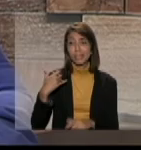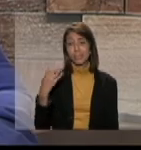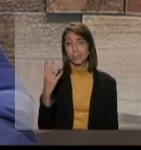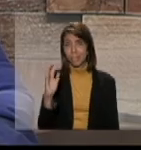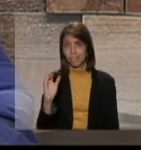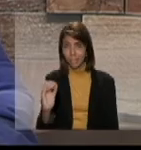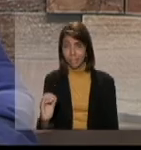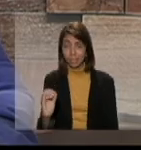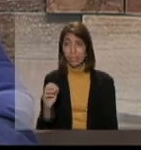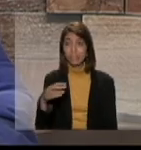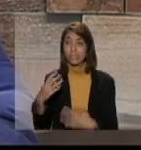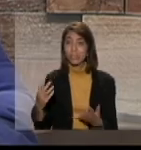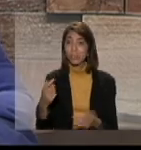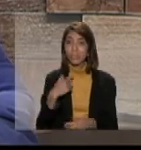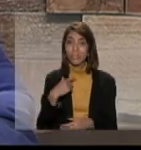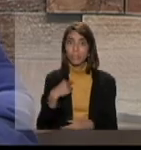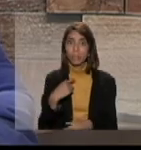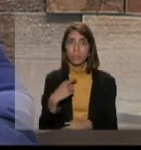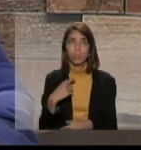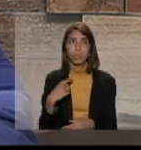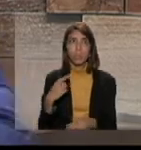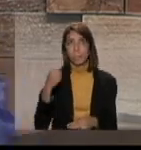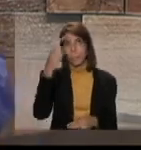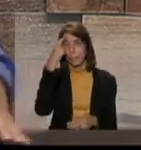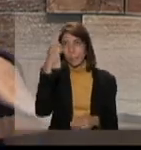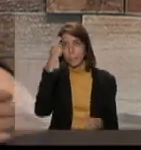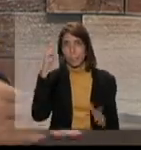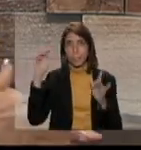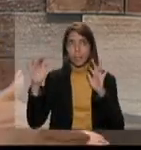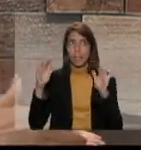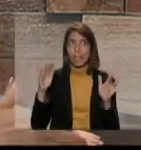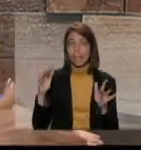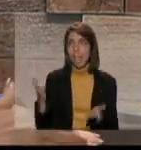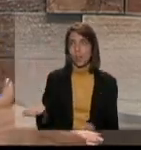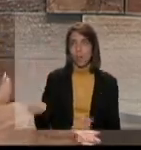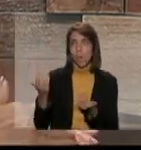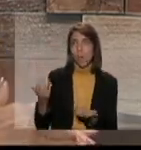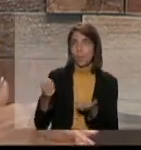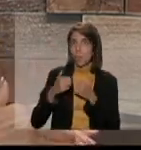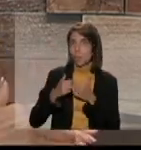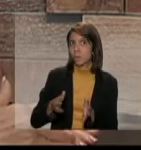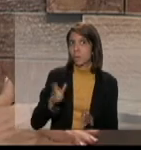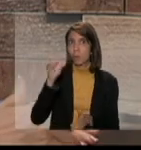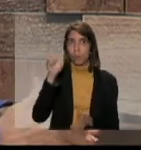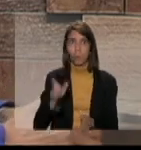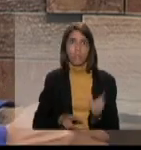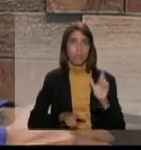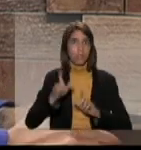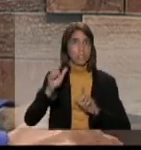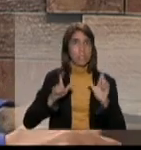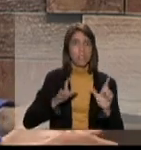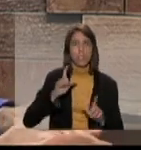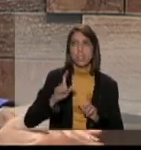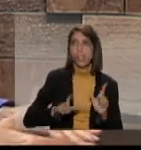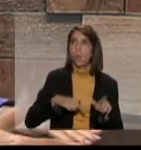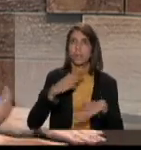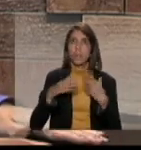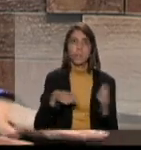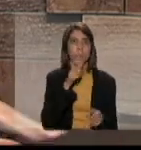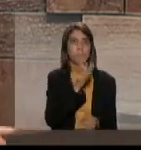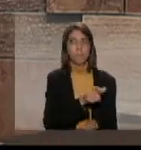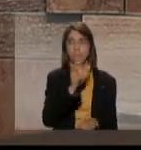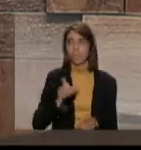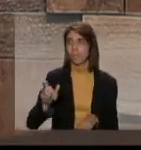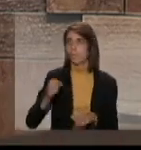televisão com 40 anos de idade então eu não tive esse desenho de começar novinha protagonista protagonista e